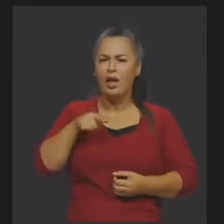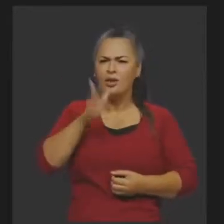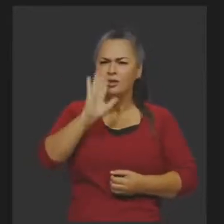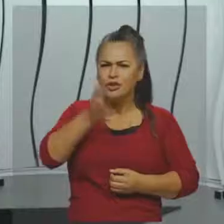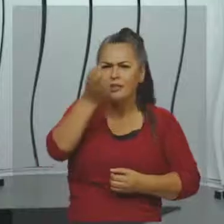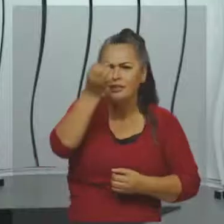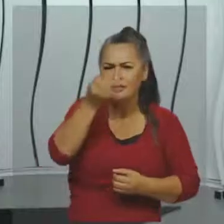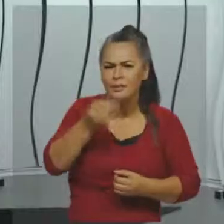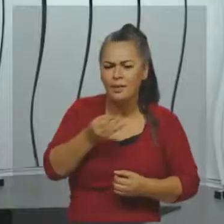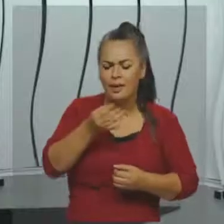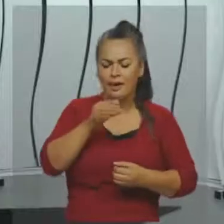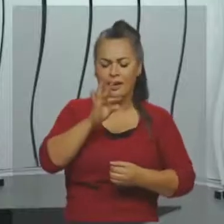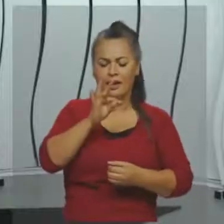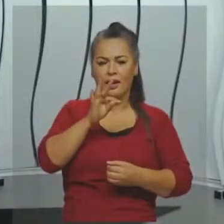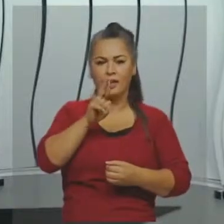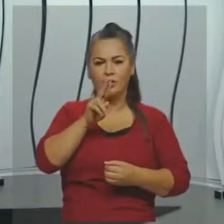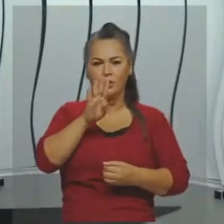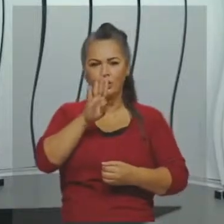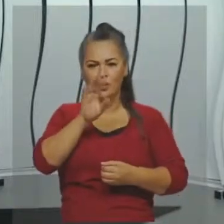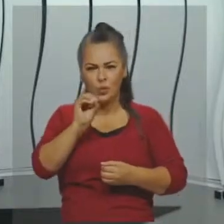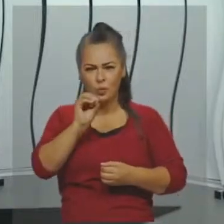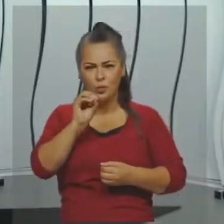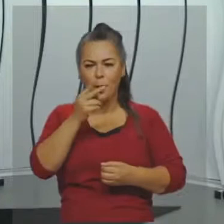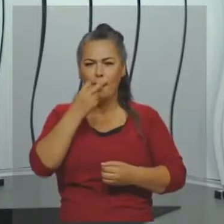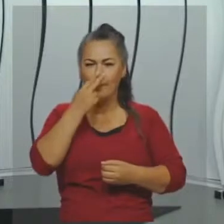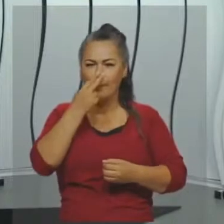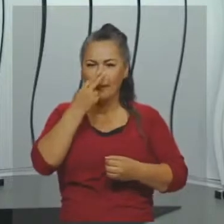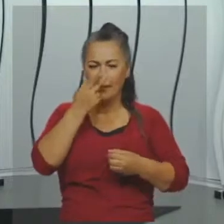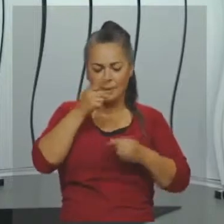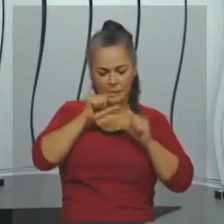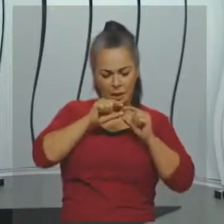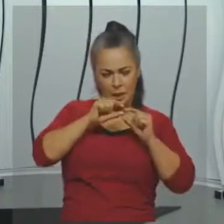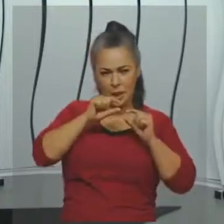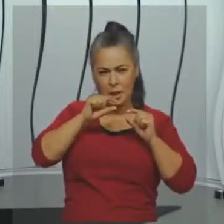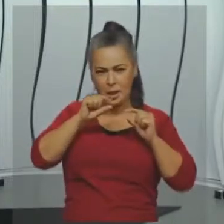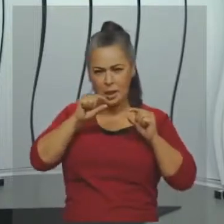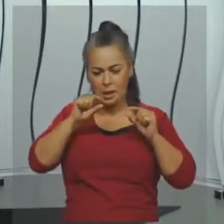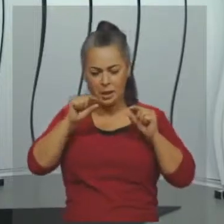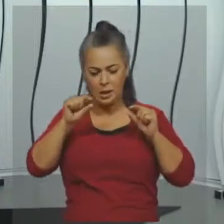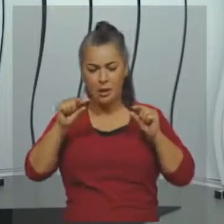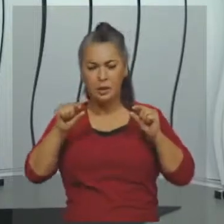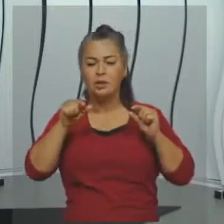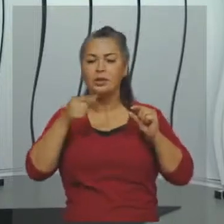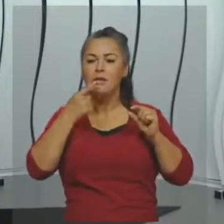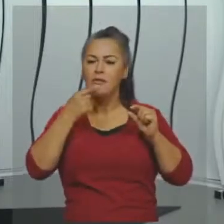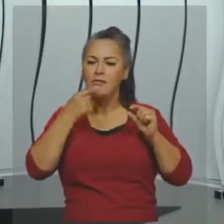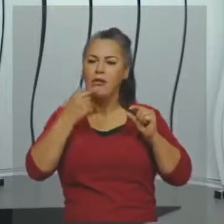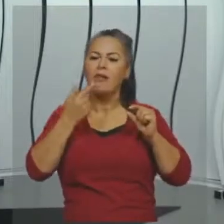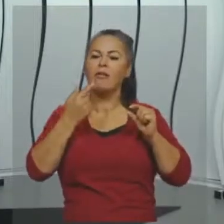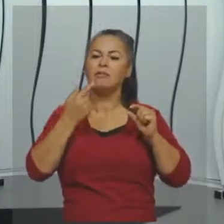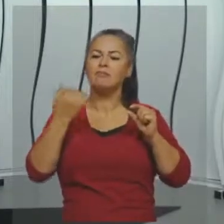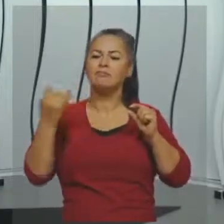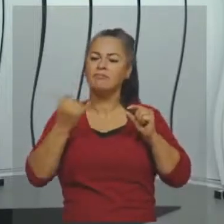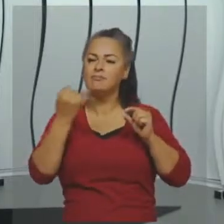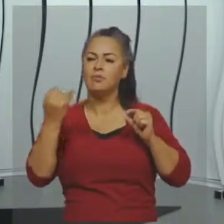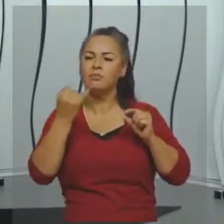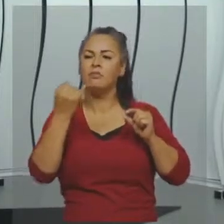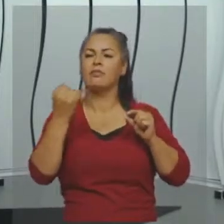falei, essa espécie de encanamento, né, orgânico, que, por onde vai passar esse